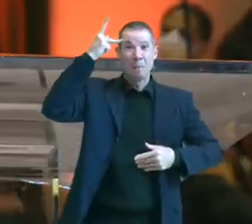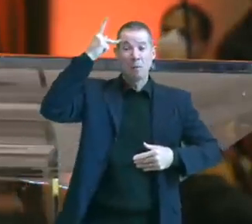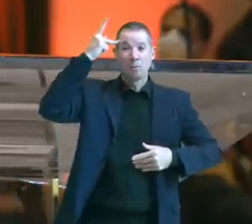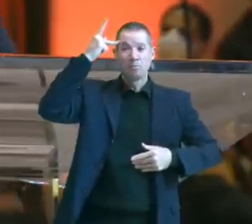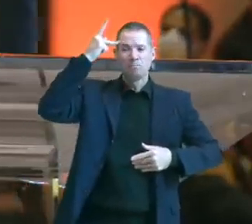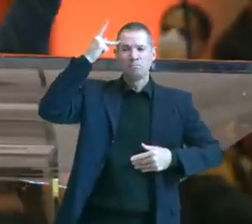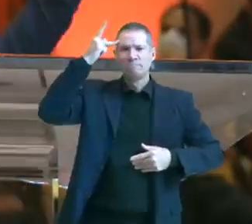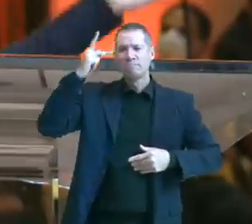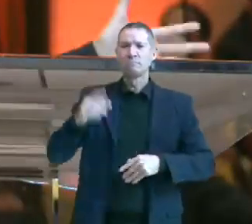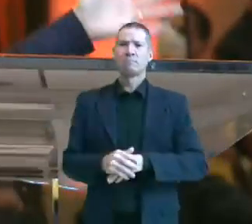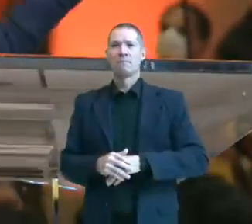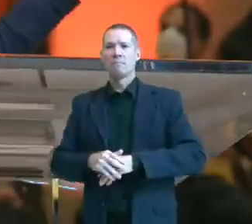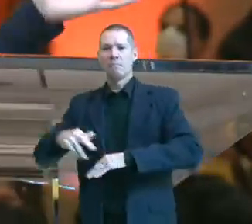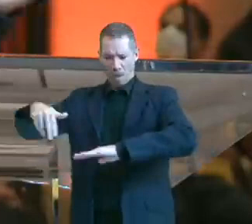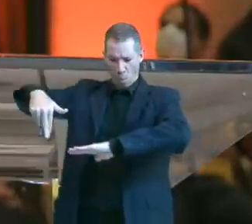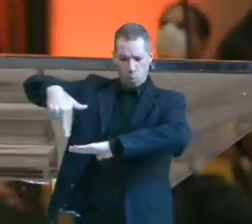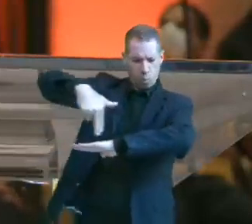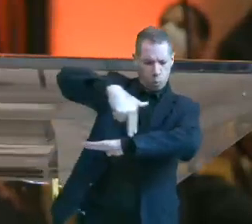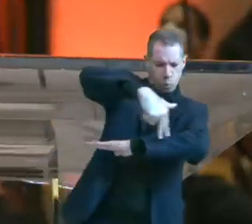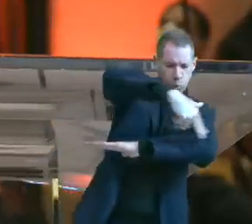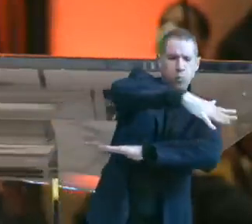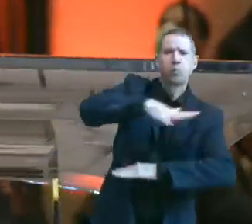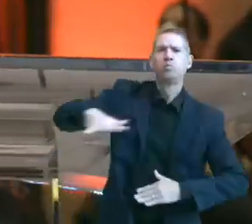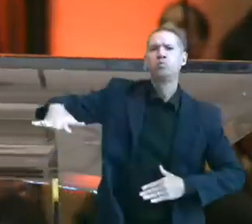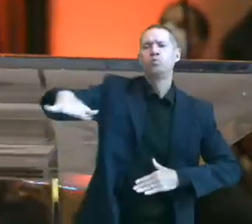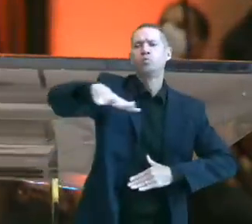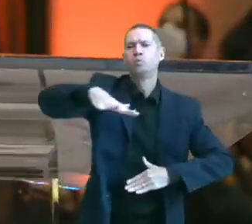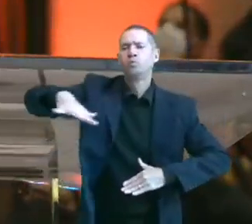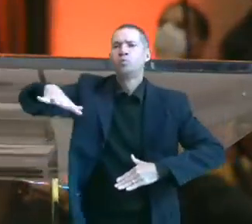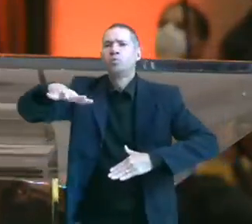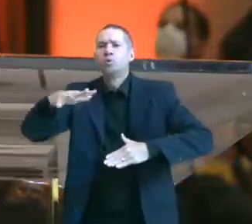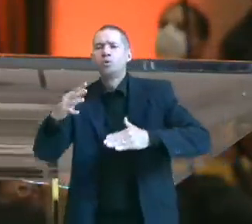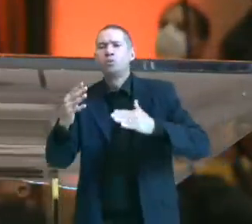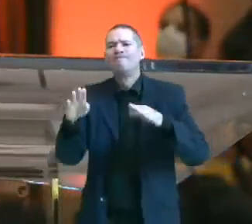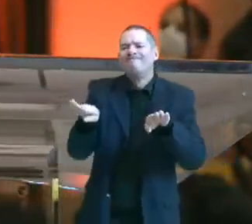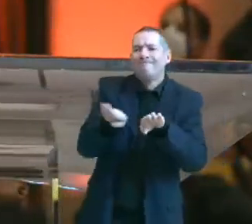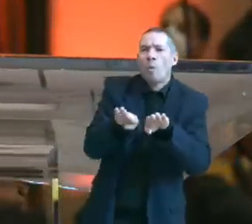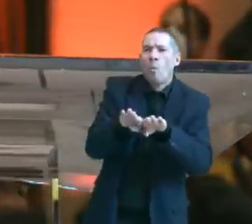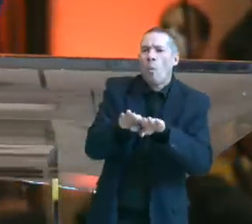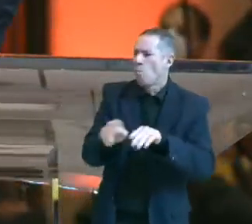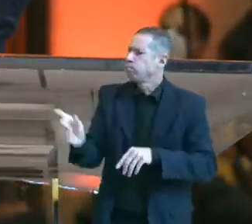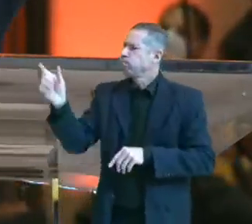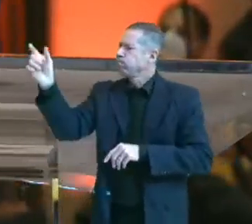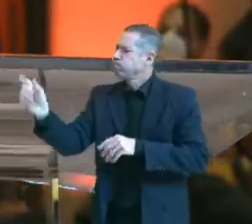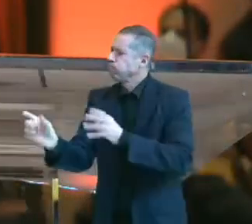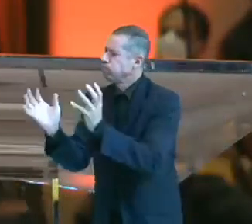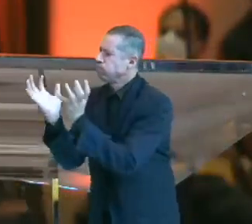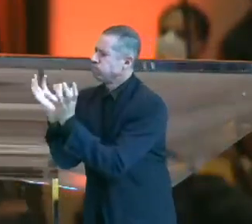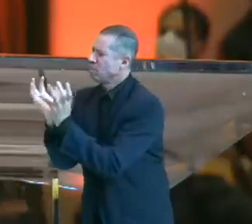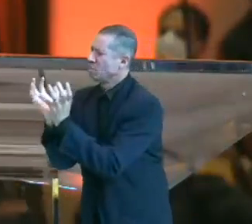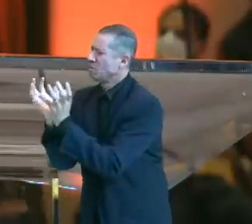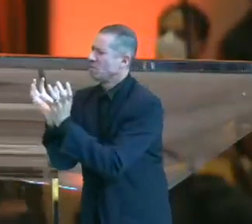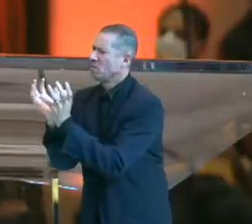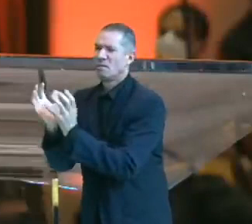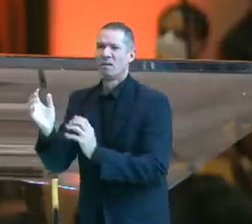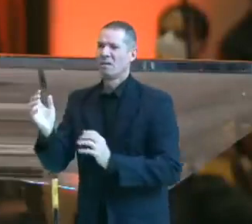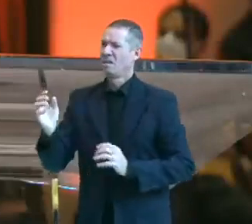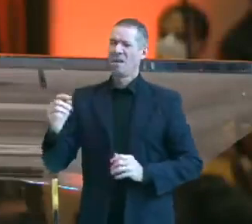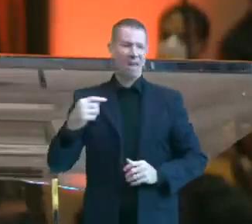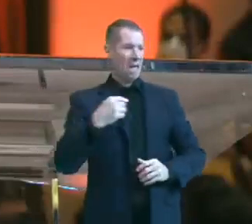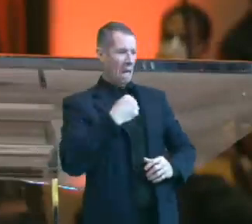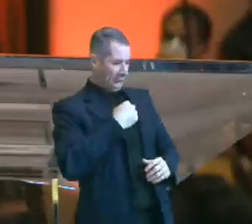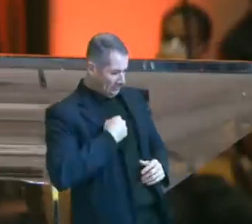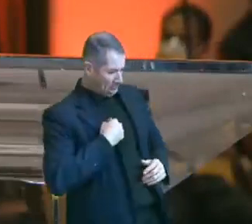gente passava por eles ali, e é como se eles mesmos dissessem assim: para mim não tem